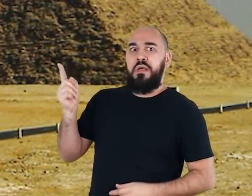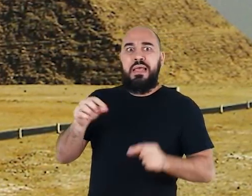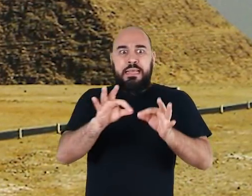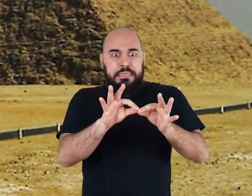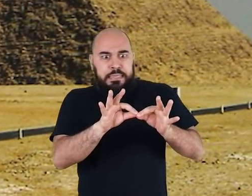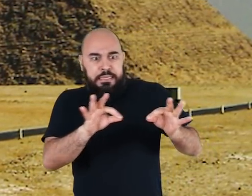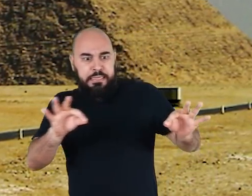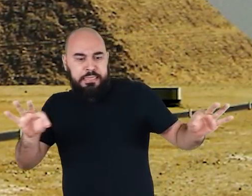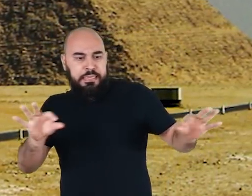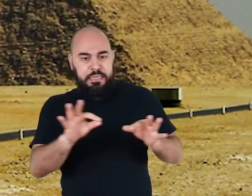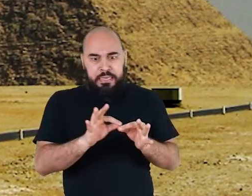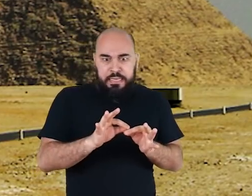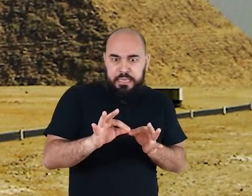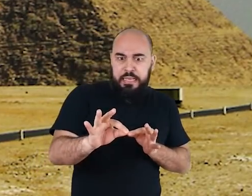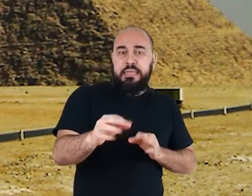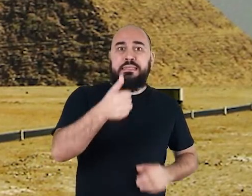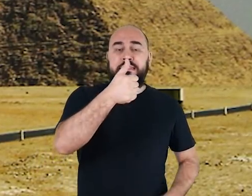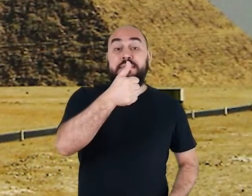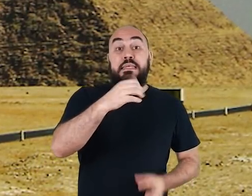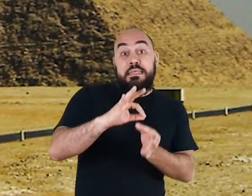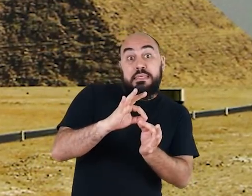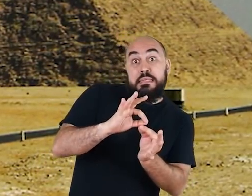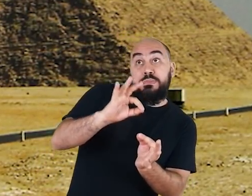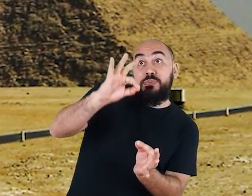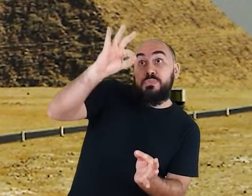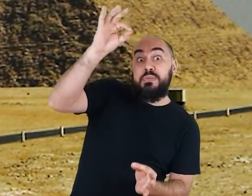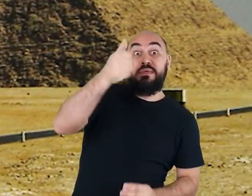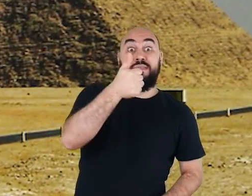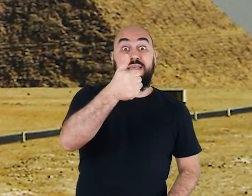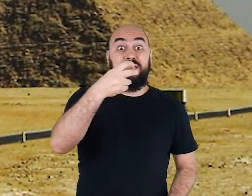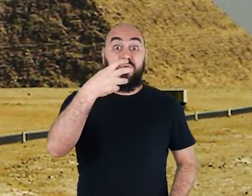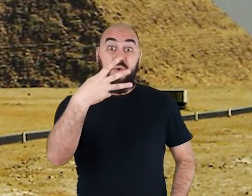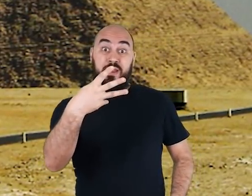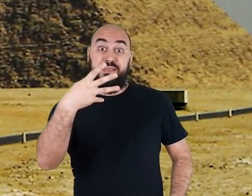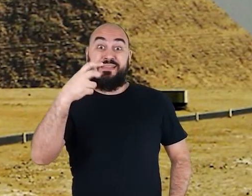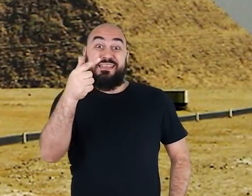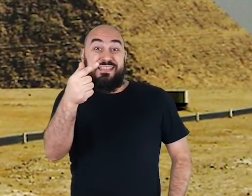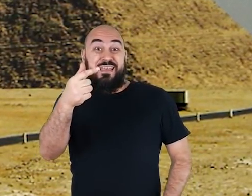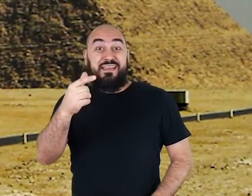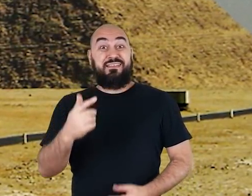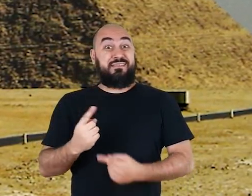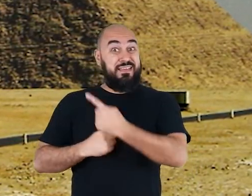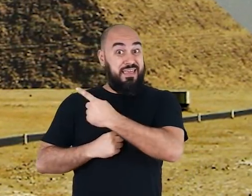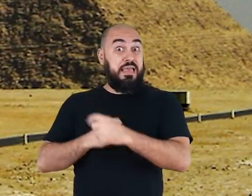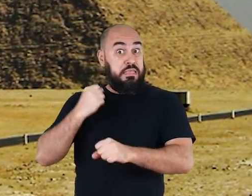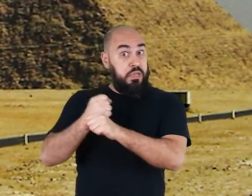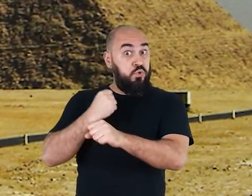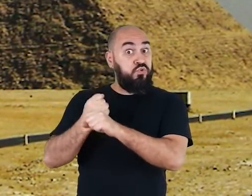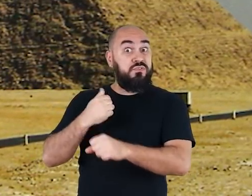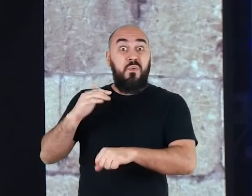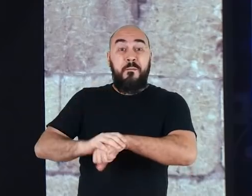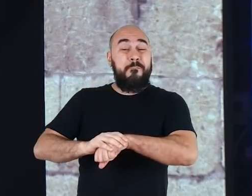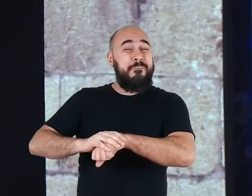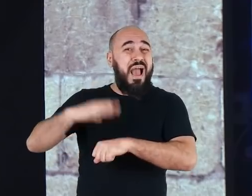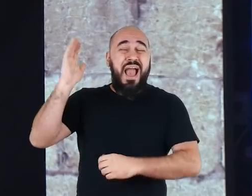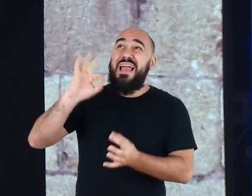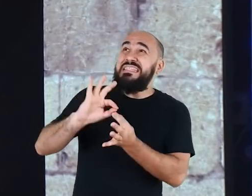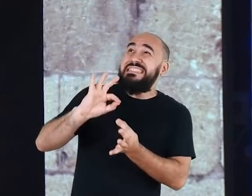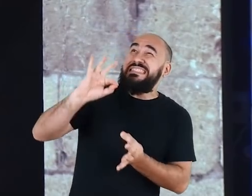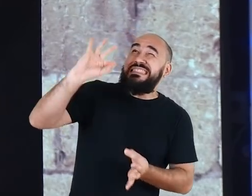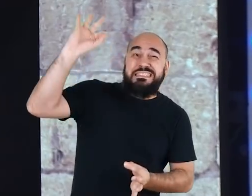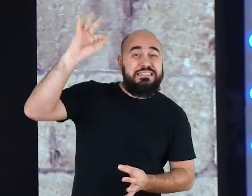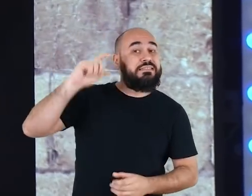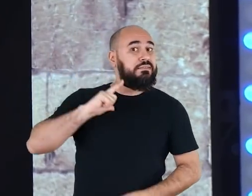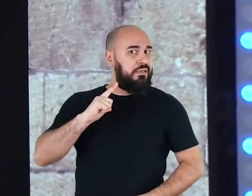147 metros de altura e foi provavelmente a maior construção feita nos tempos antigos.